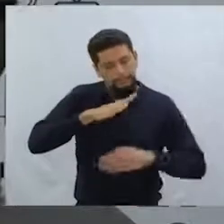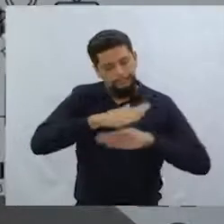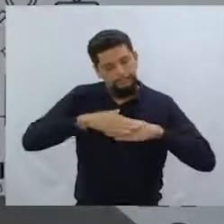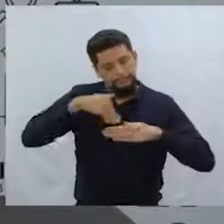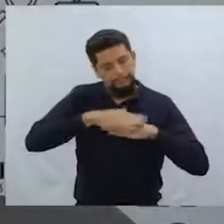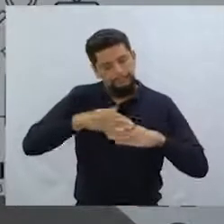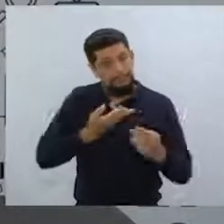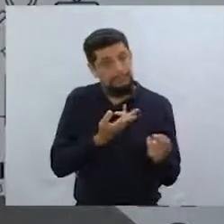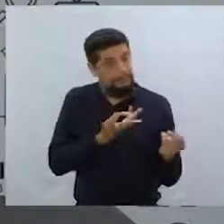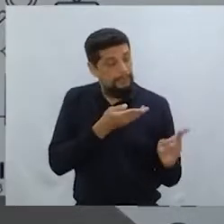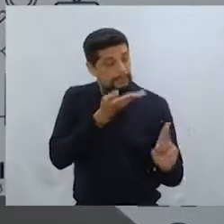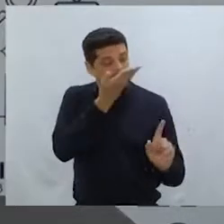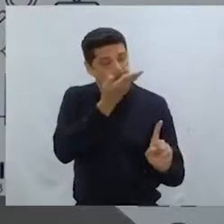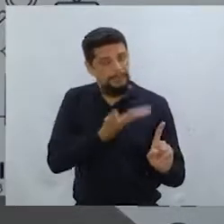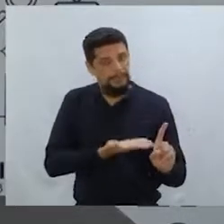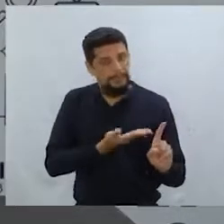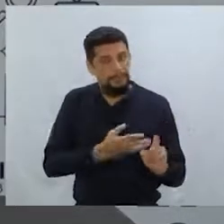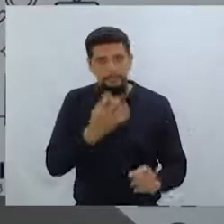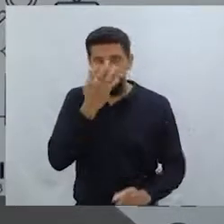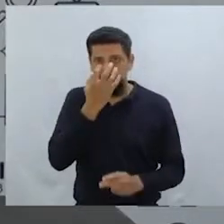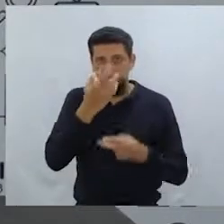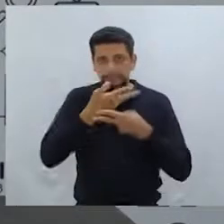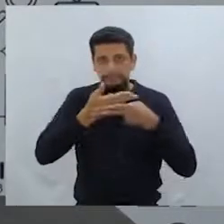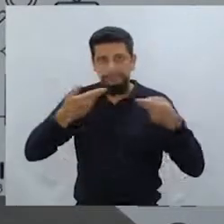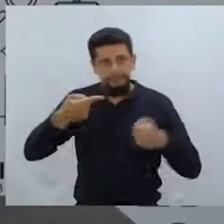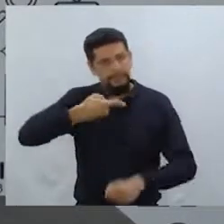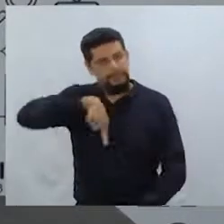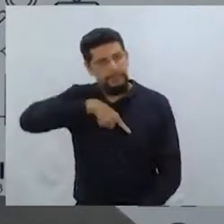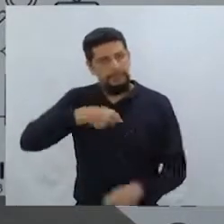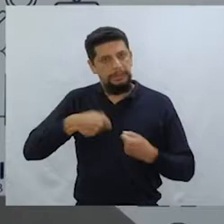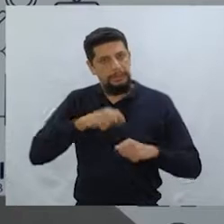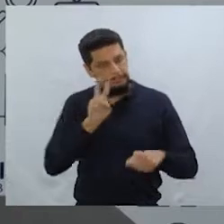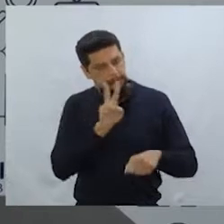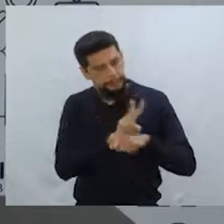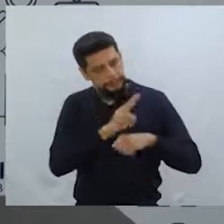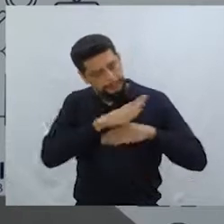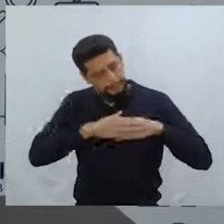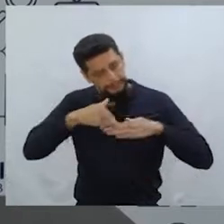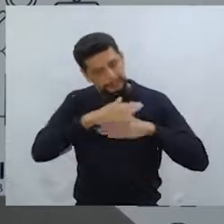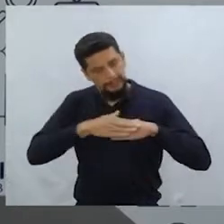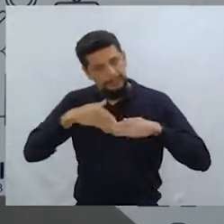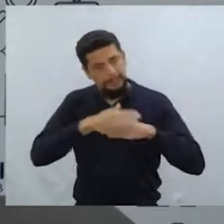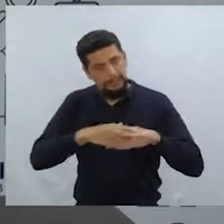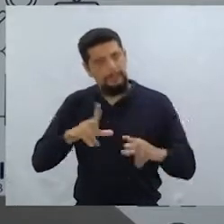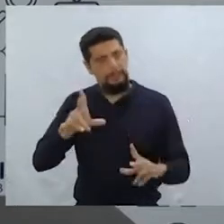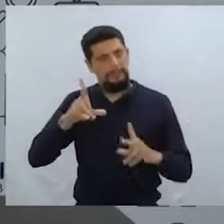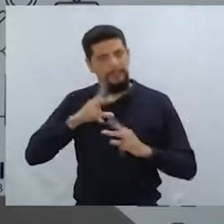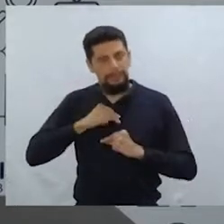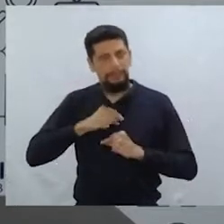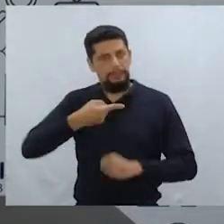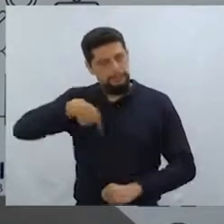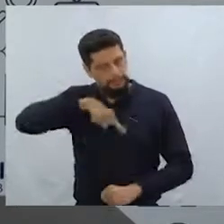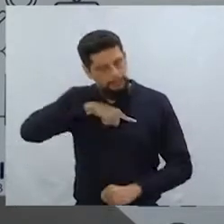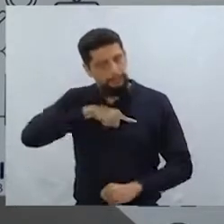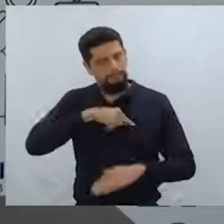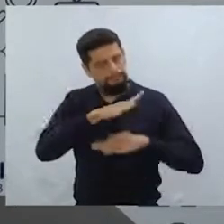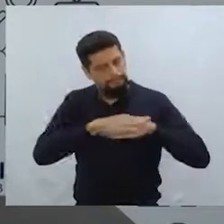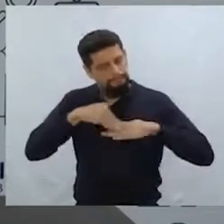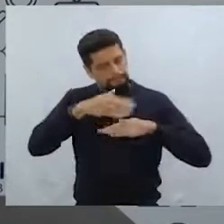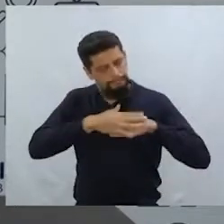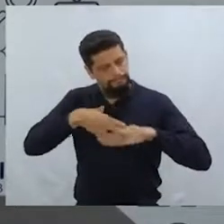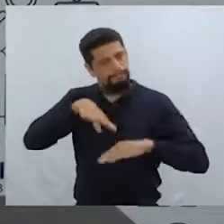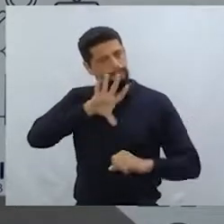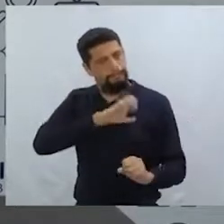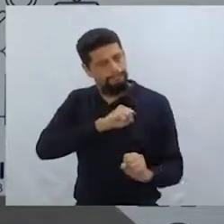gente também fazer carinho igual você fez. Os animais de estimação, nós precisamos cuidar muito bem deles. Eles merecem todo o